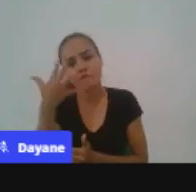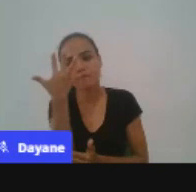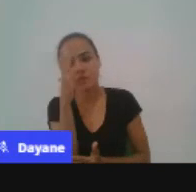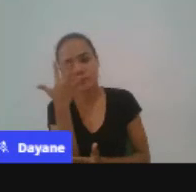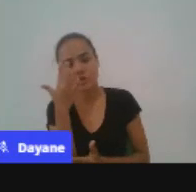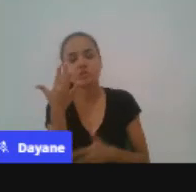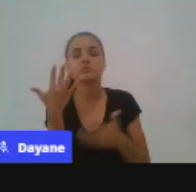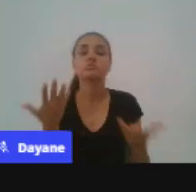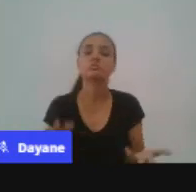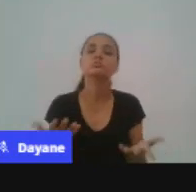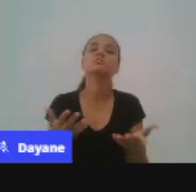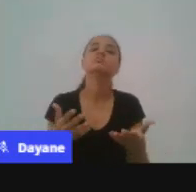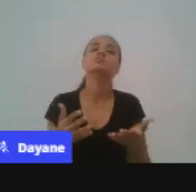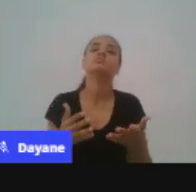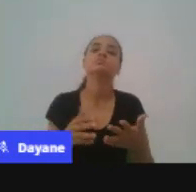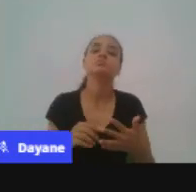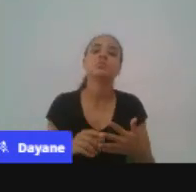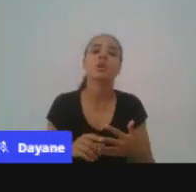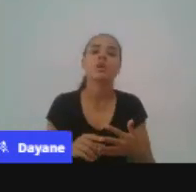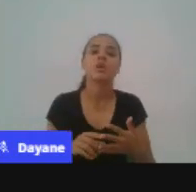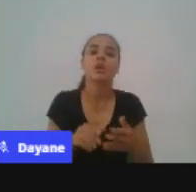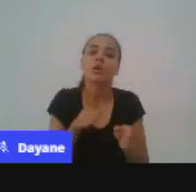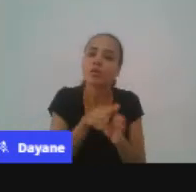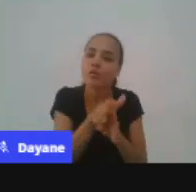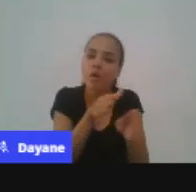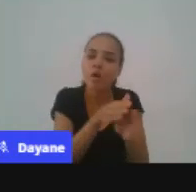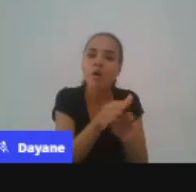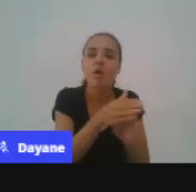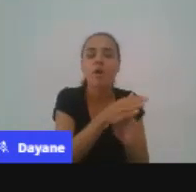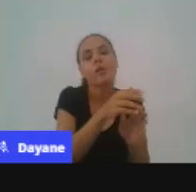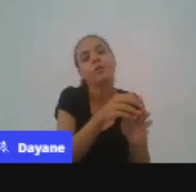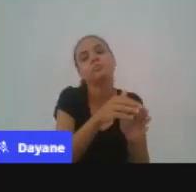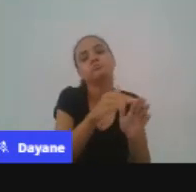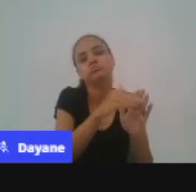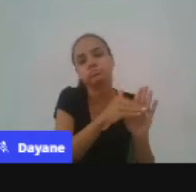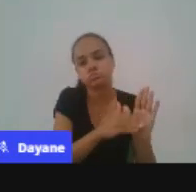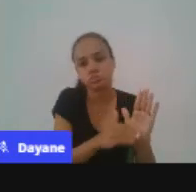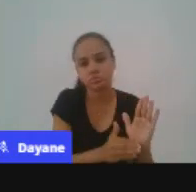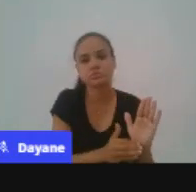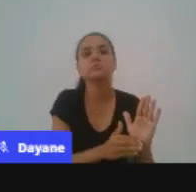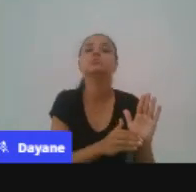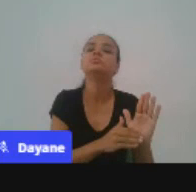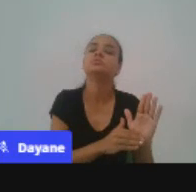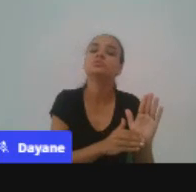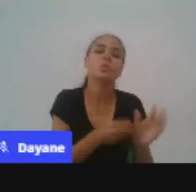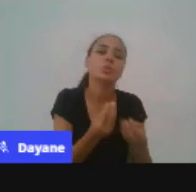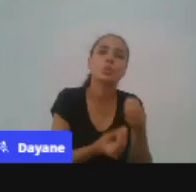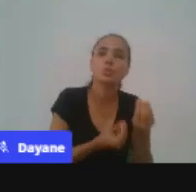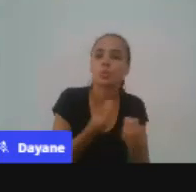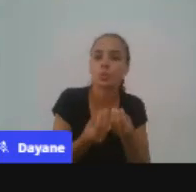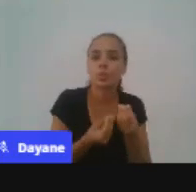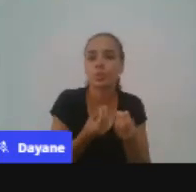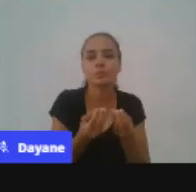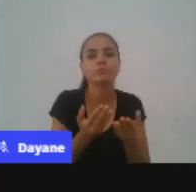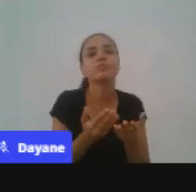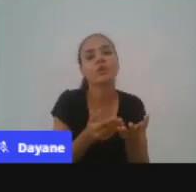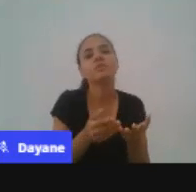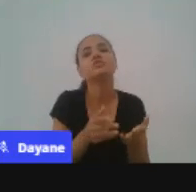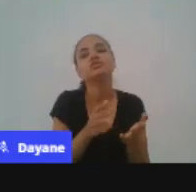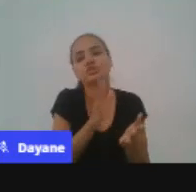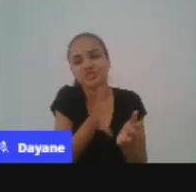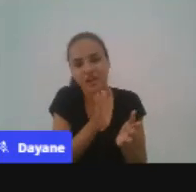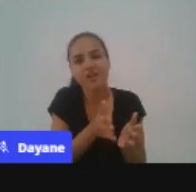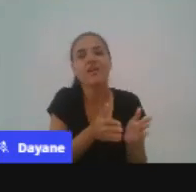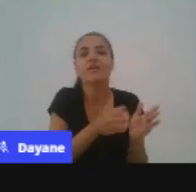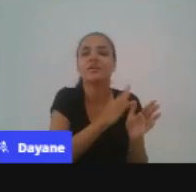forma de aplicação já está no próprio caderno, e há uma recomendação também da coordenação escolar